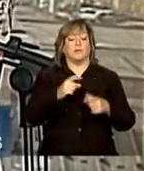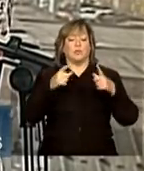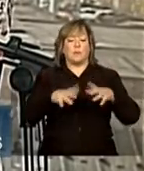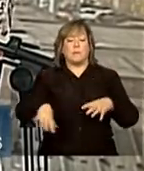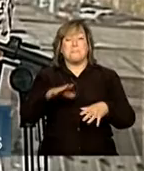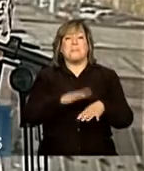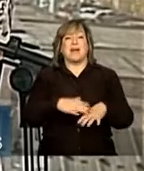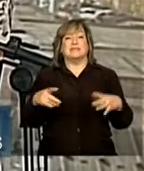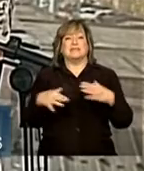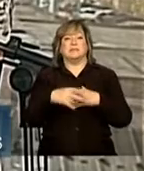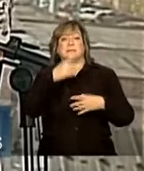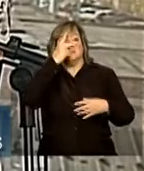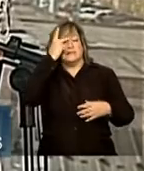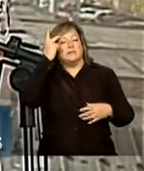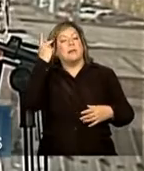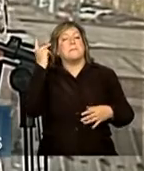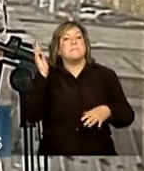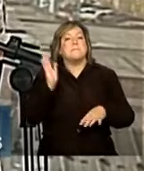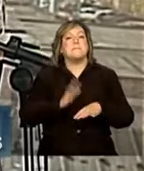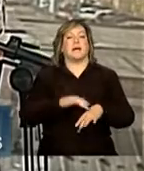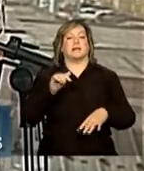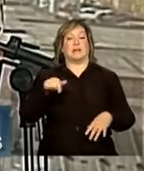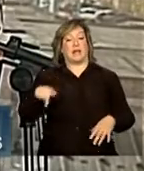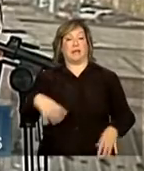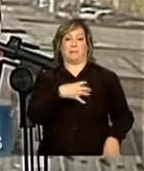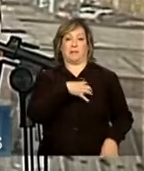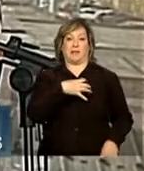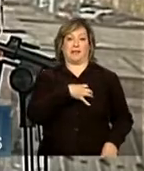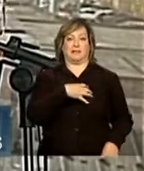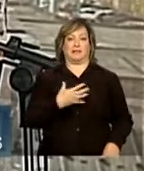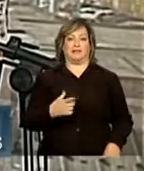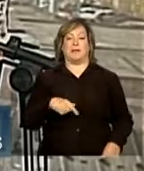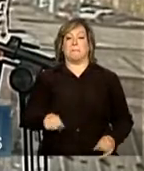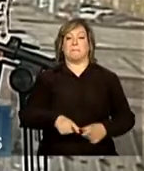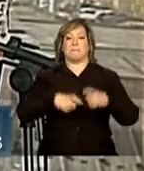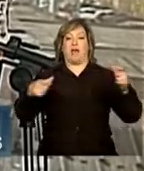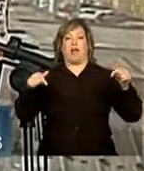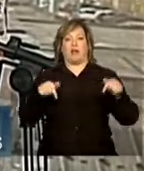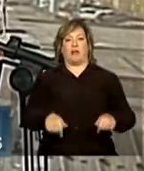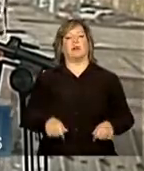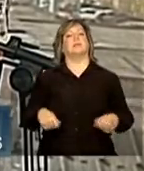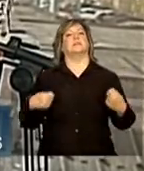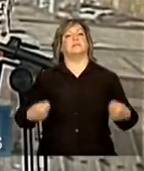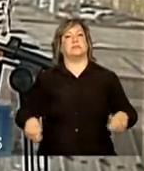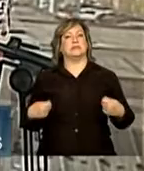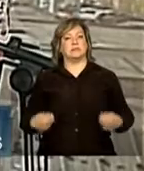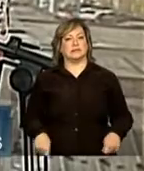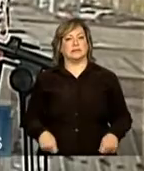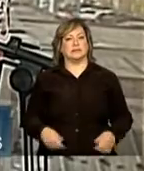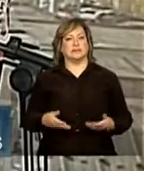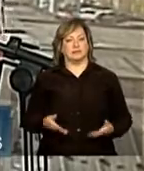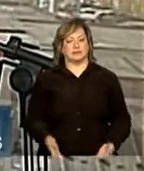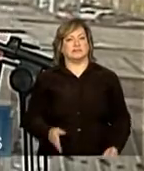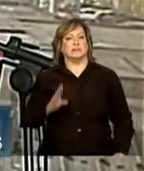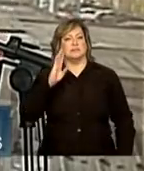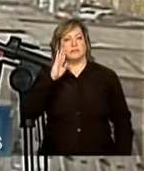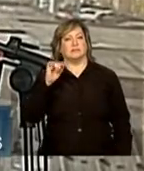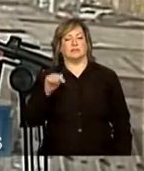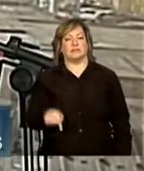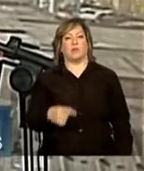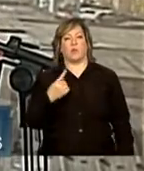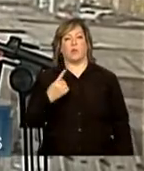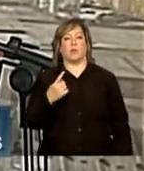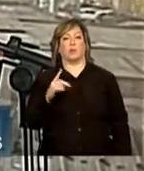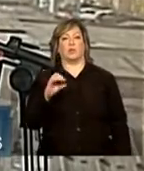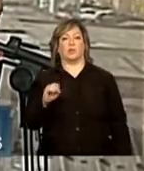Nordeste, que é a Bahia. É o estado mais populoso, é o maior, e é o que terá de ser, obviamente, um